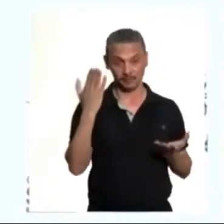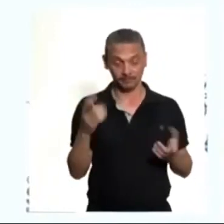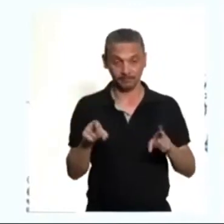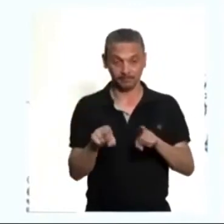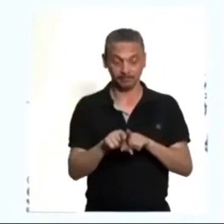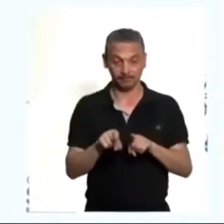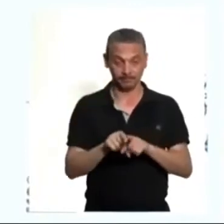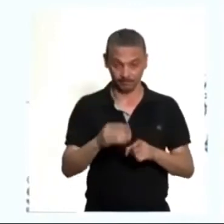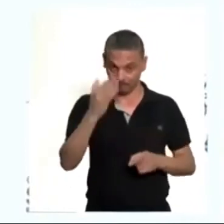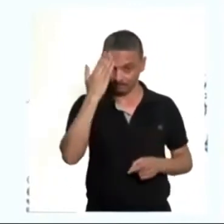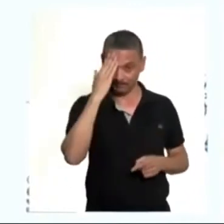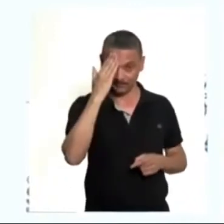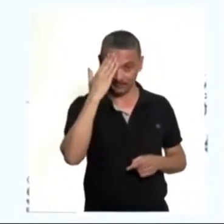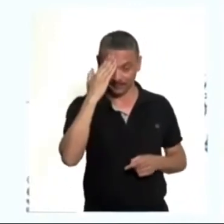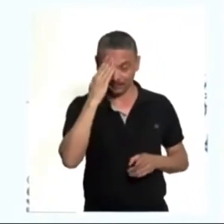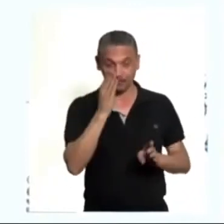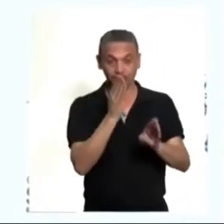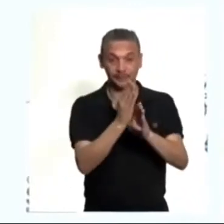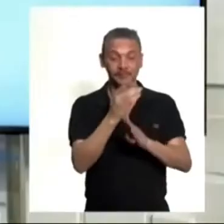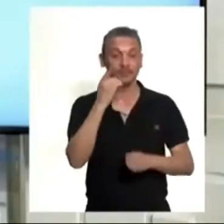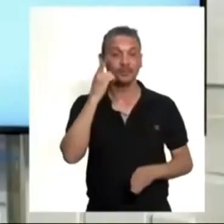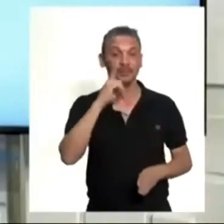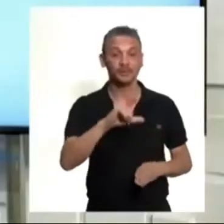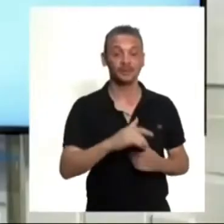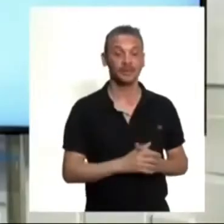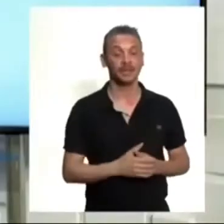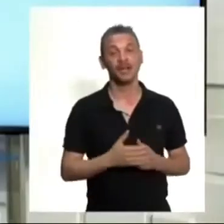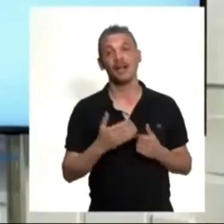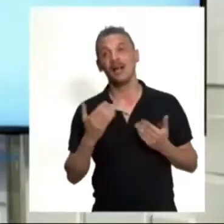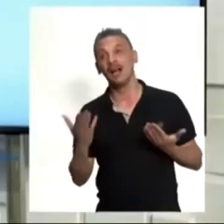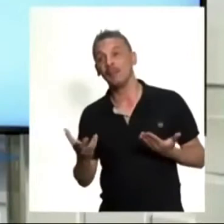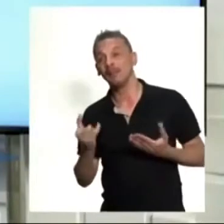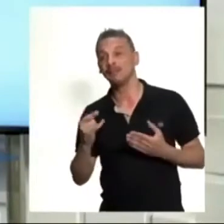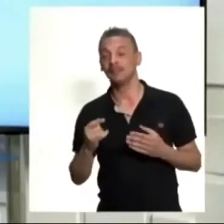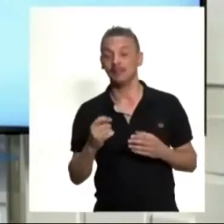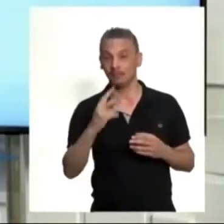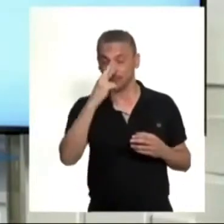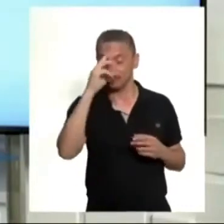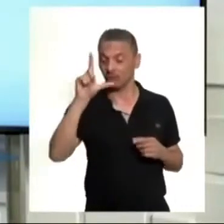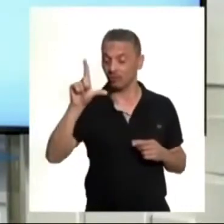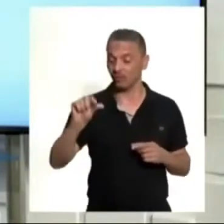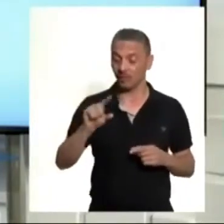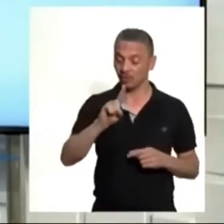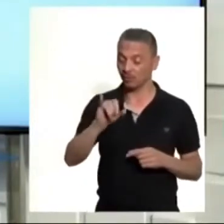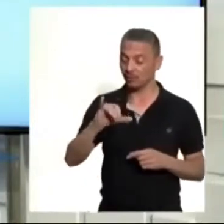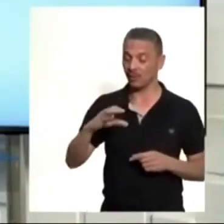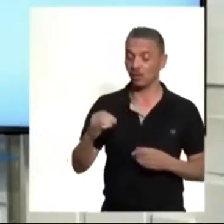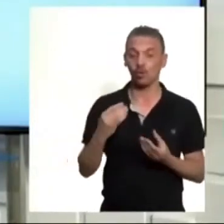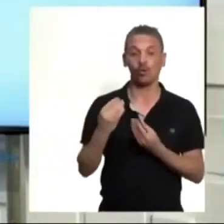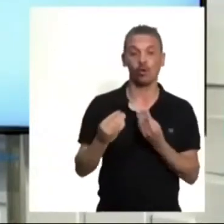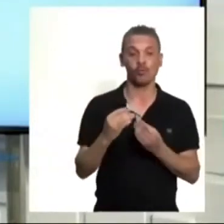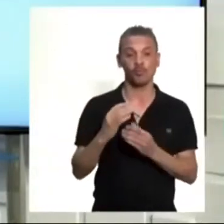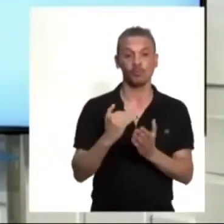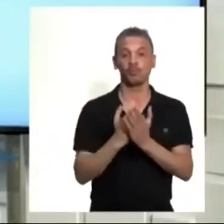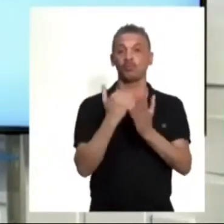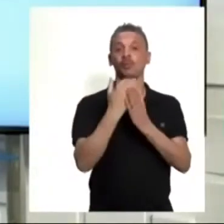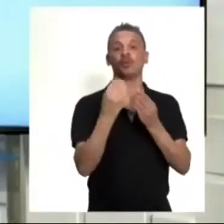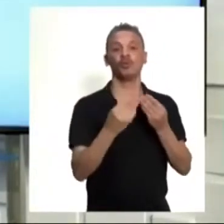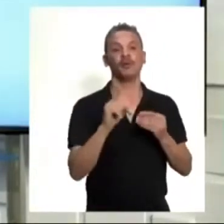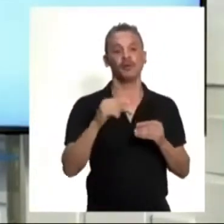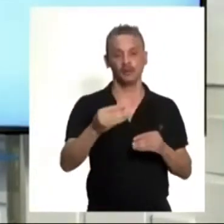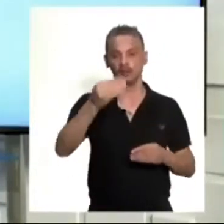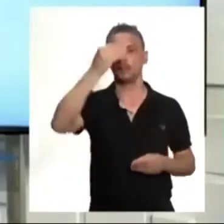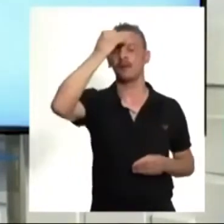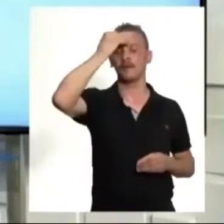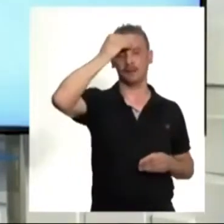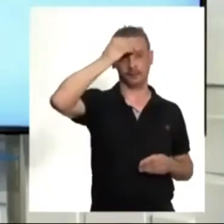ânodo? Entendeu? Entendeu como é que eu descubro? Né? Ah, mas e se o potencial de redução do zinco fosse maior? Tudo bem, ele seria o cátodo. Então grava